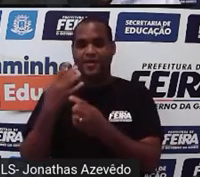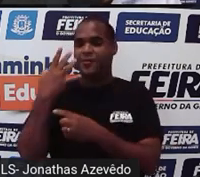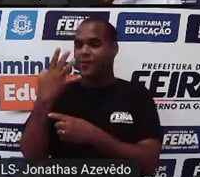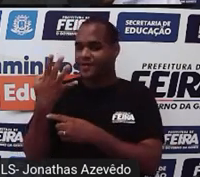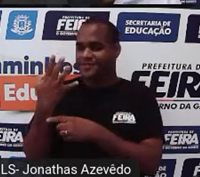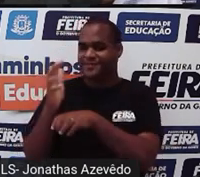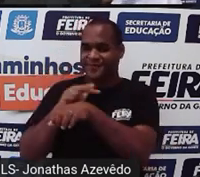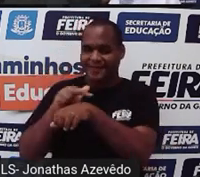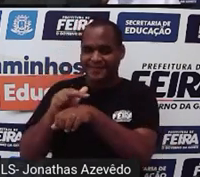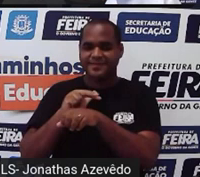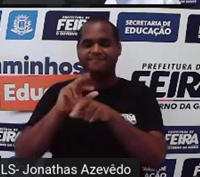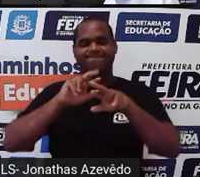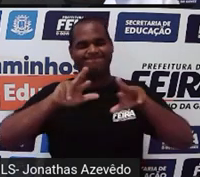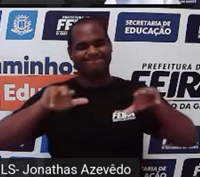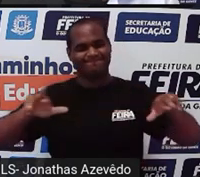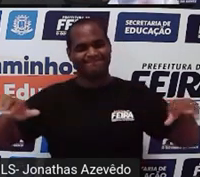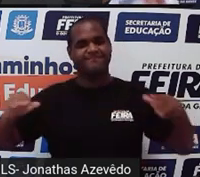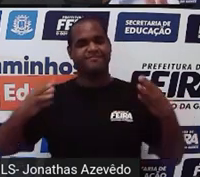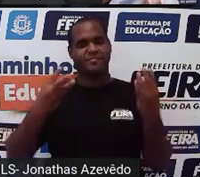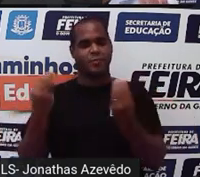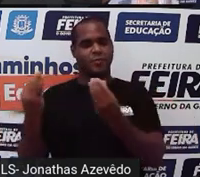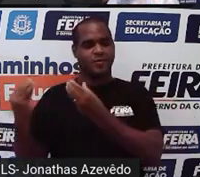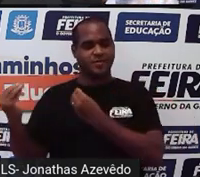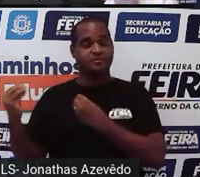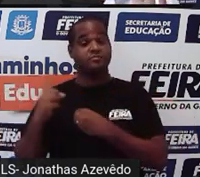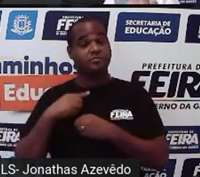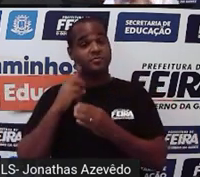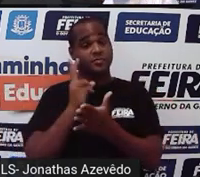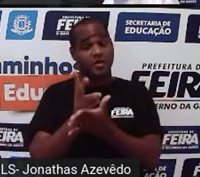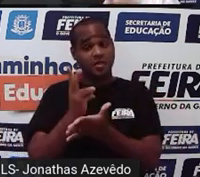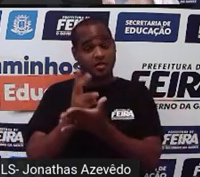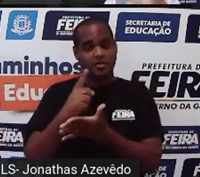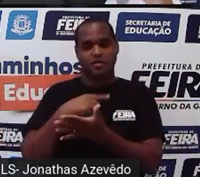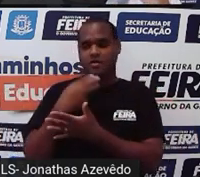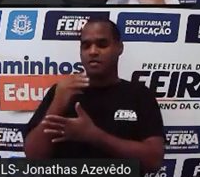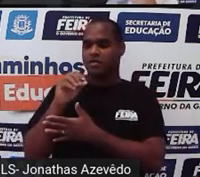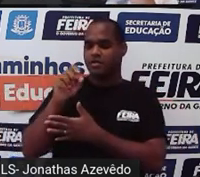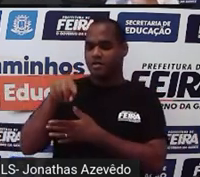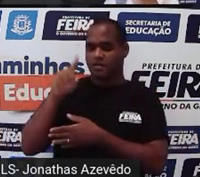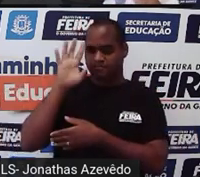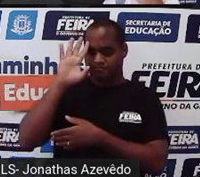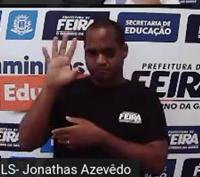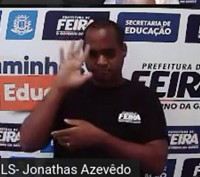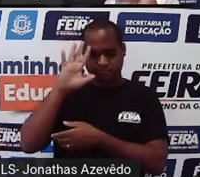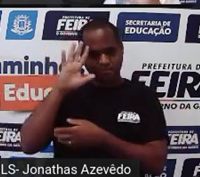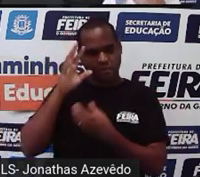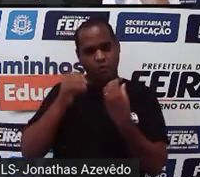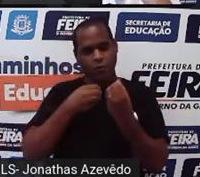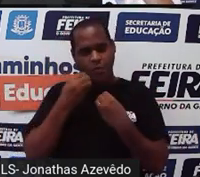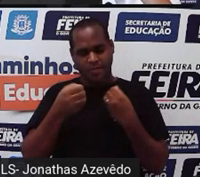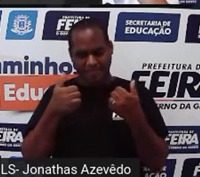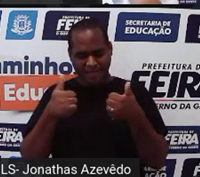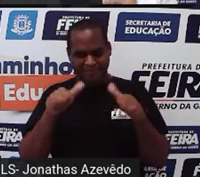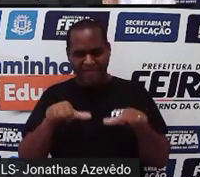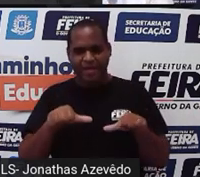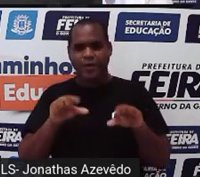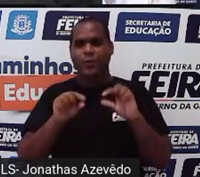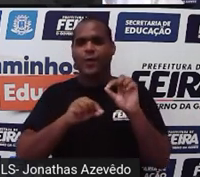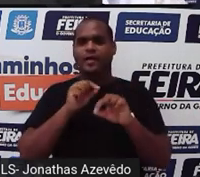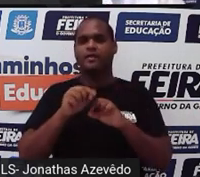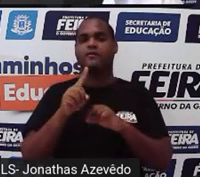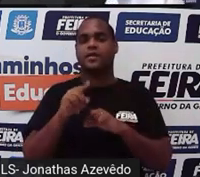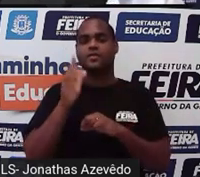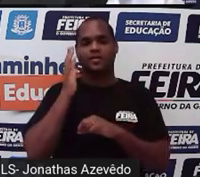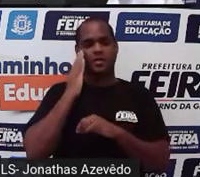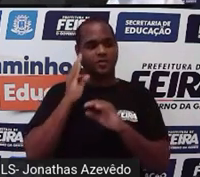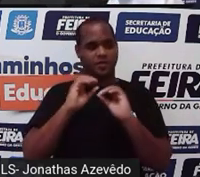e Número Quatro em vez de para bastante e aí a gente sempre tem os trinta segundos para gente avaliar pensar um pouquinho né o